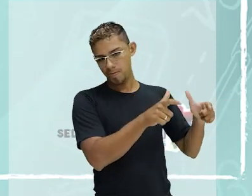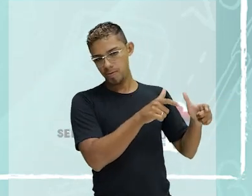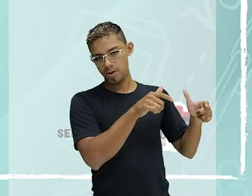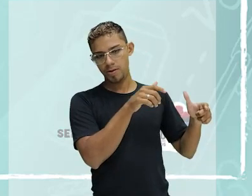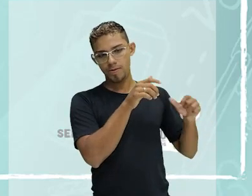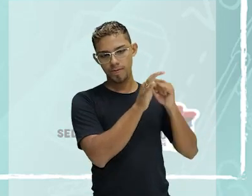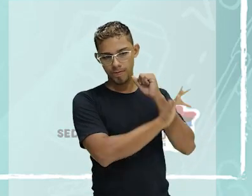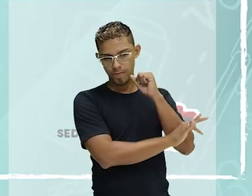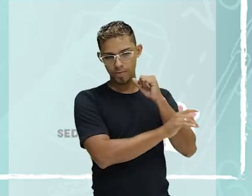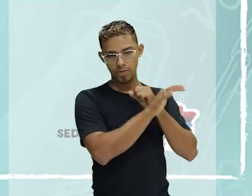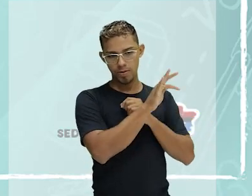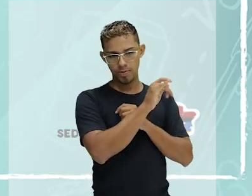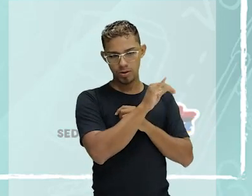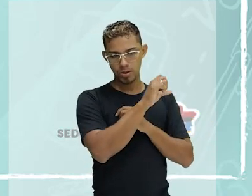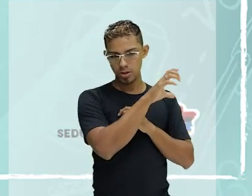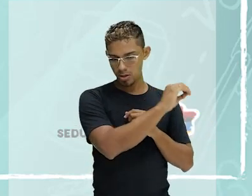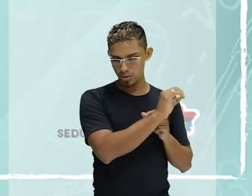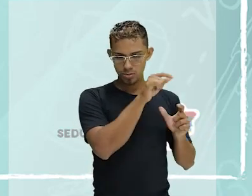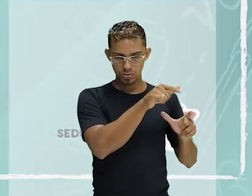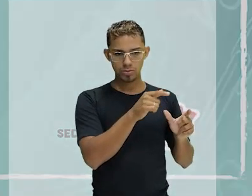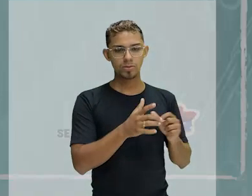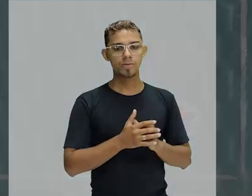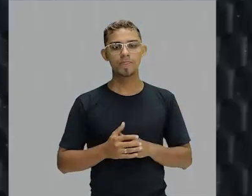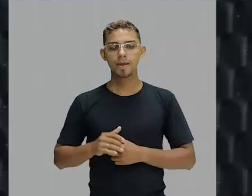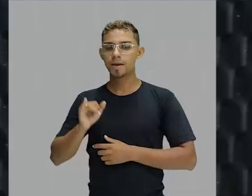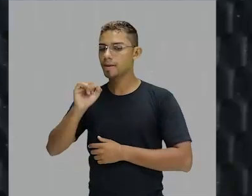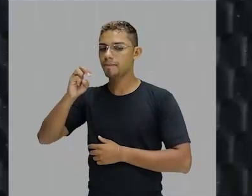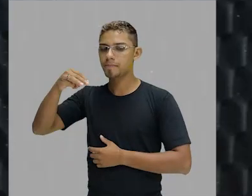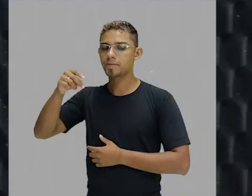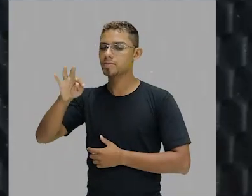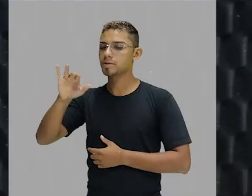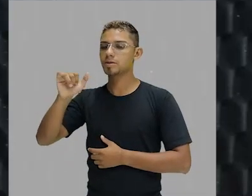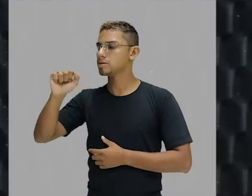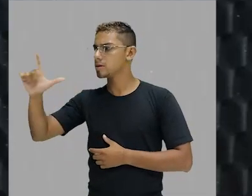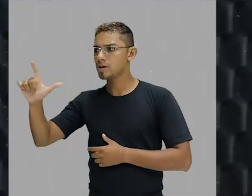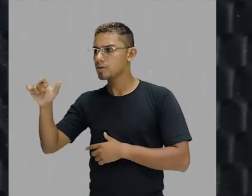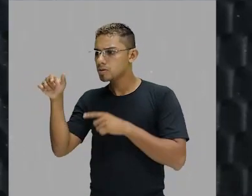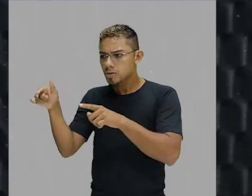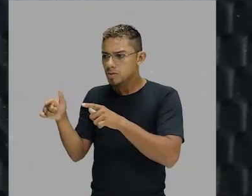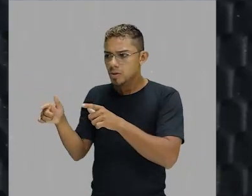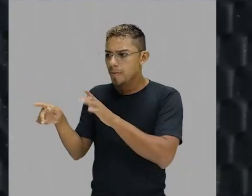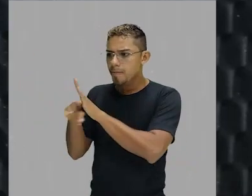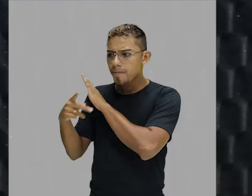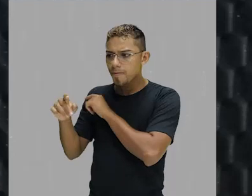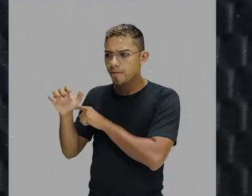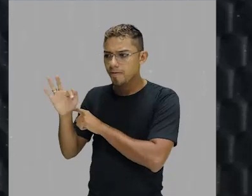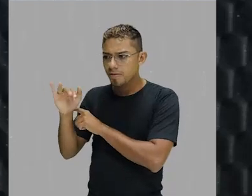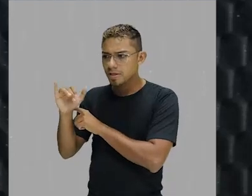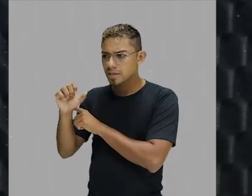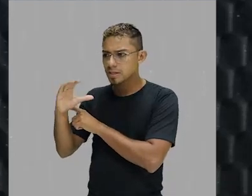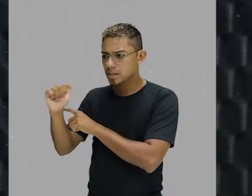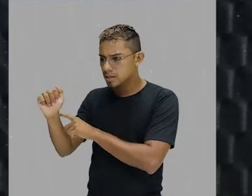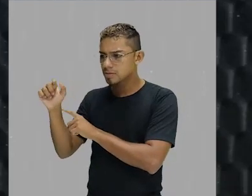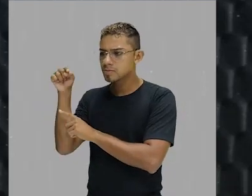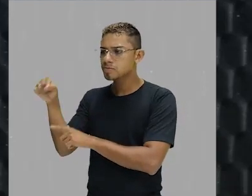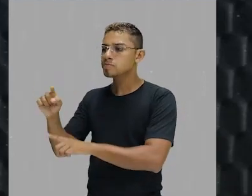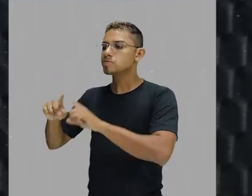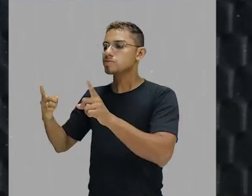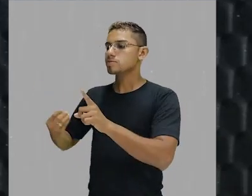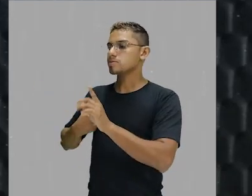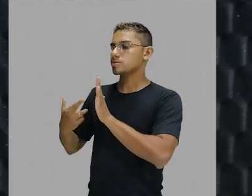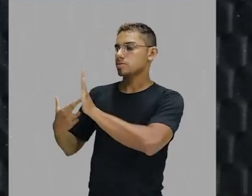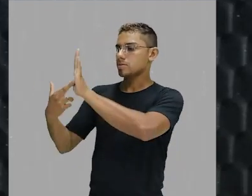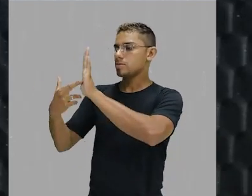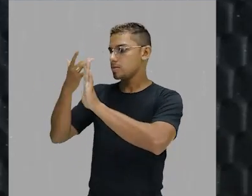físico. A imaterial é justamente aquela que não é física, mas ela representa muito para um povo. Quando